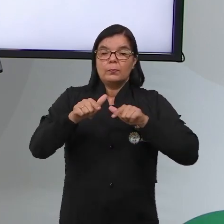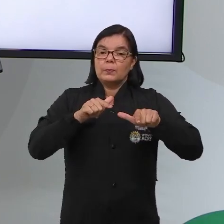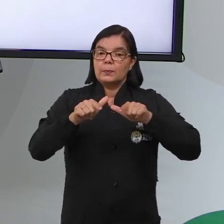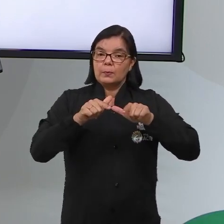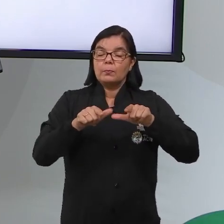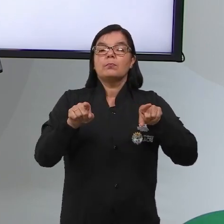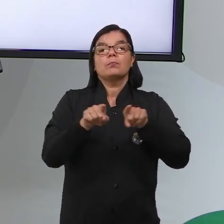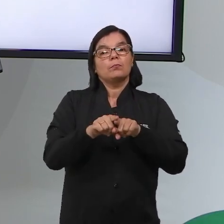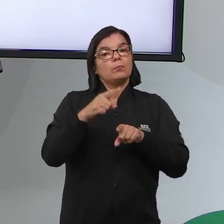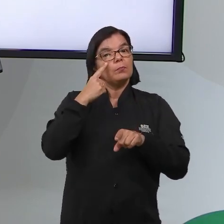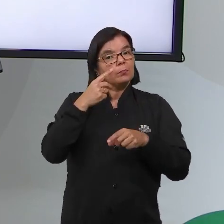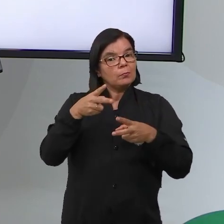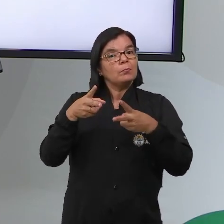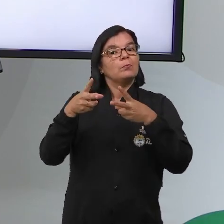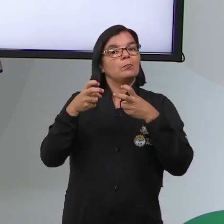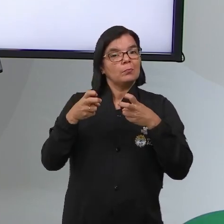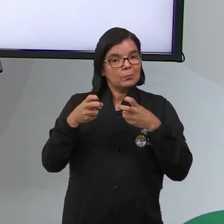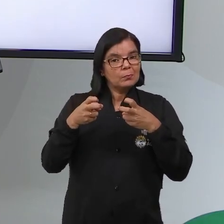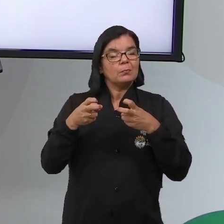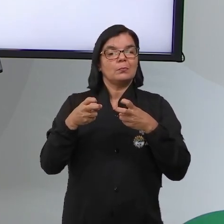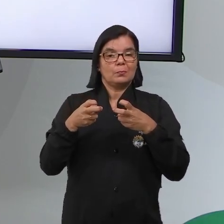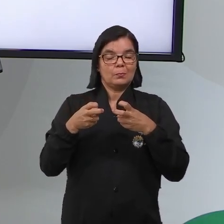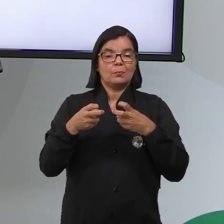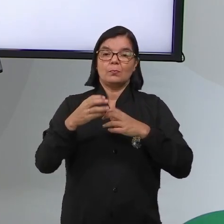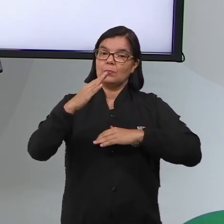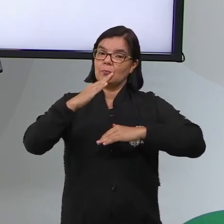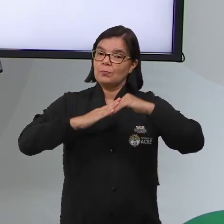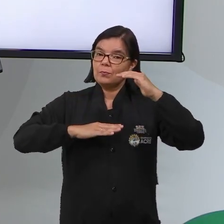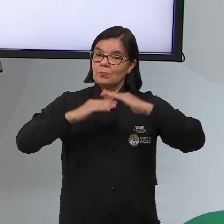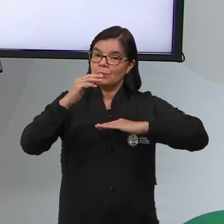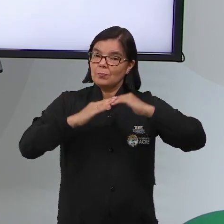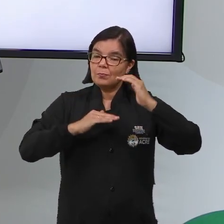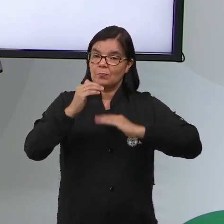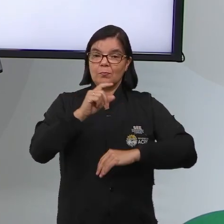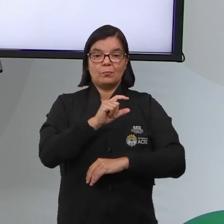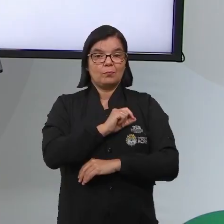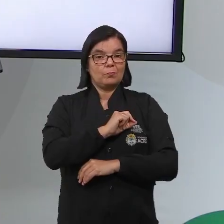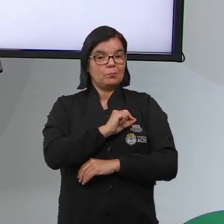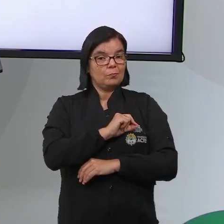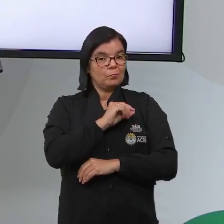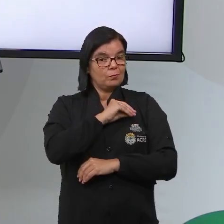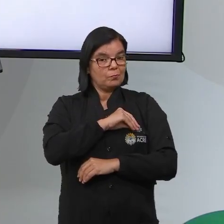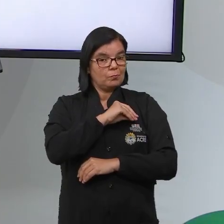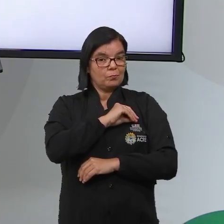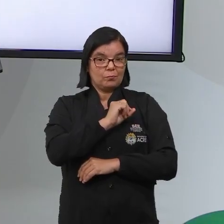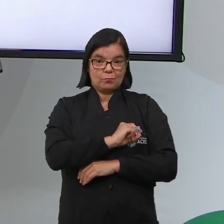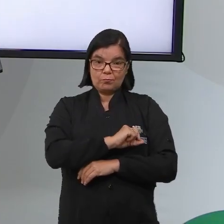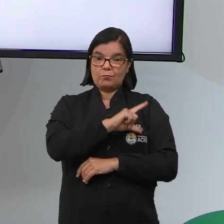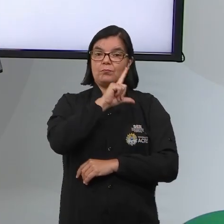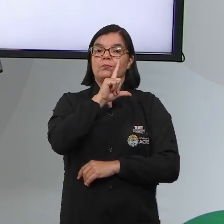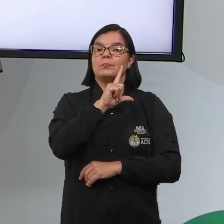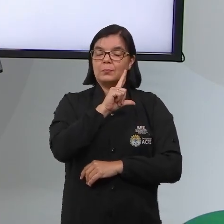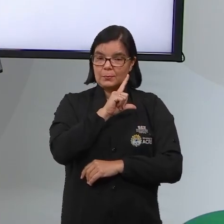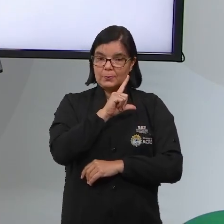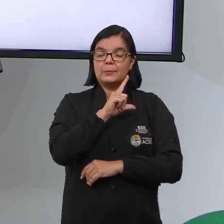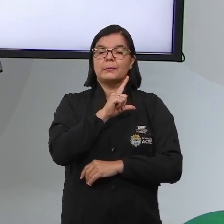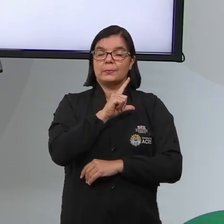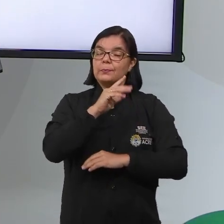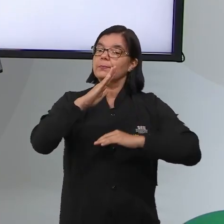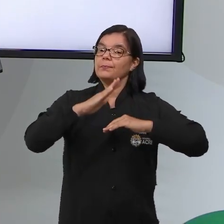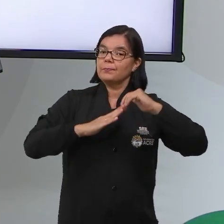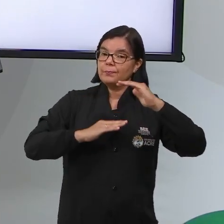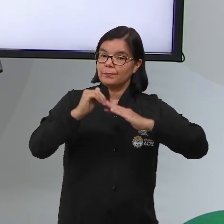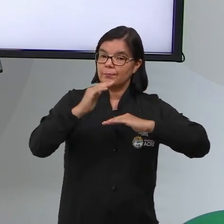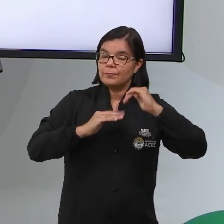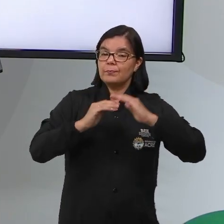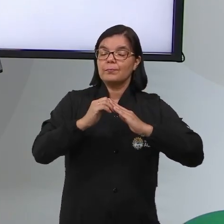trabalho, mas nós também temos profissões em que o salário ele é elevado, que são aquelas profissões